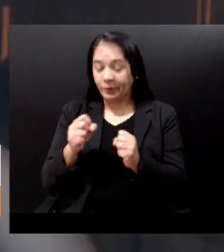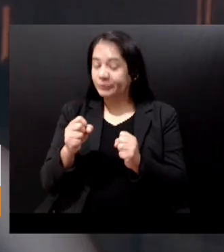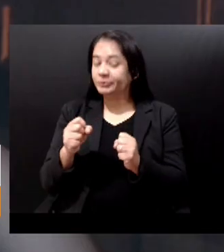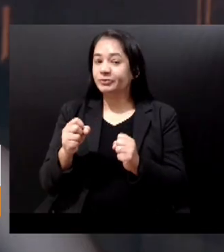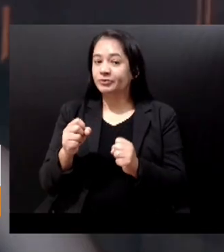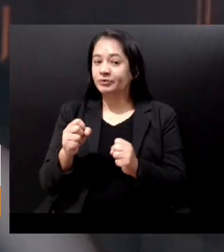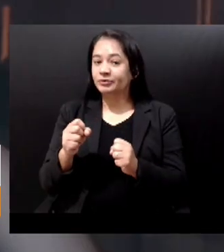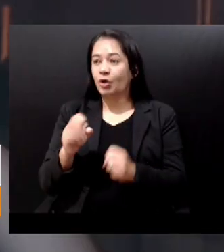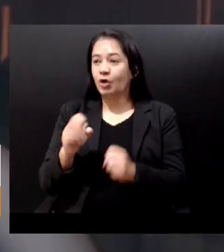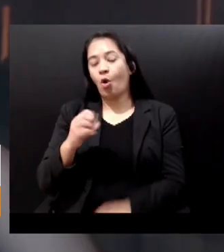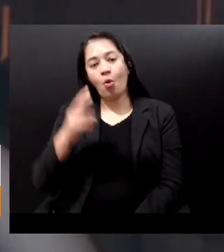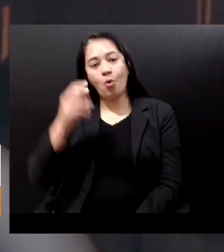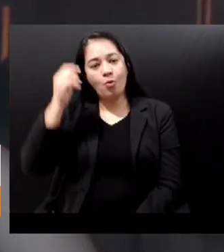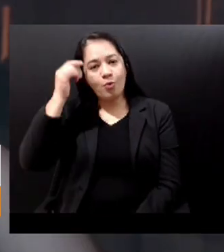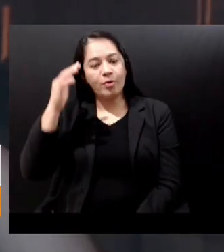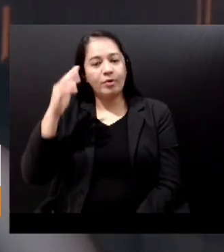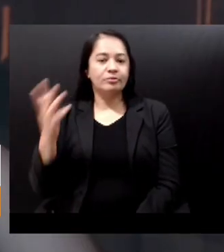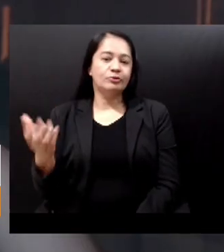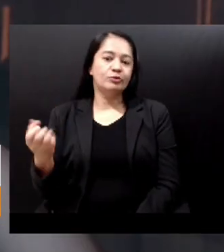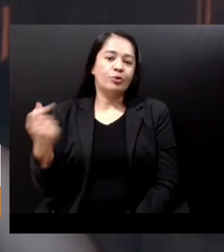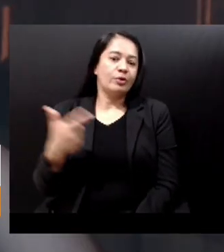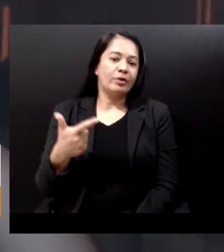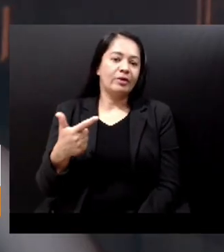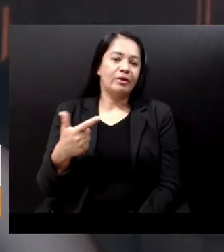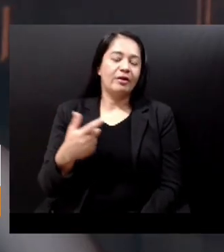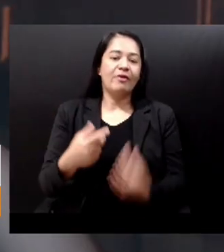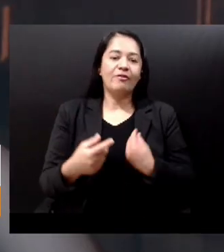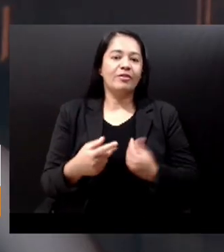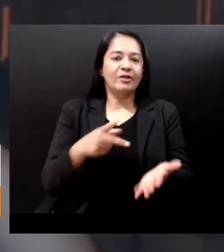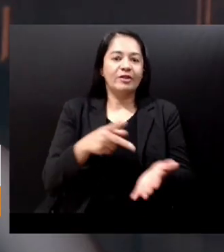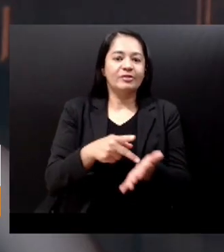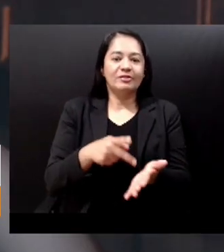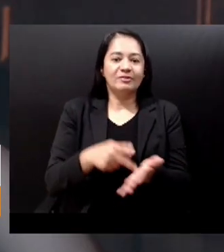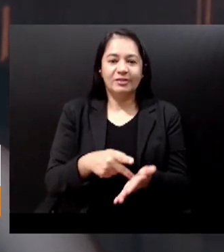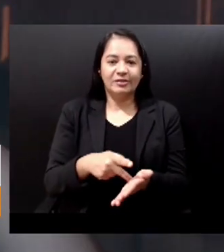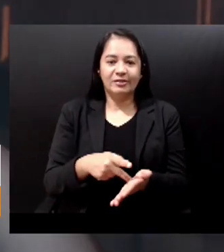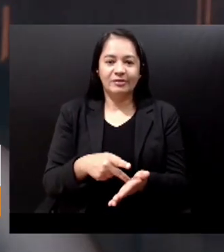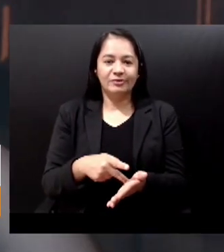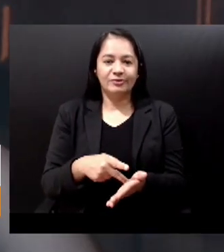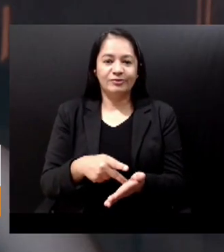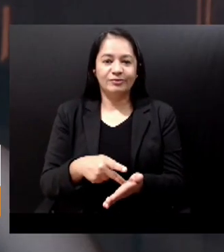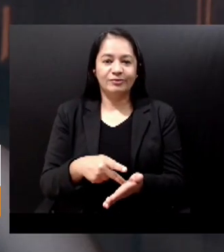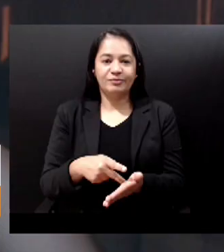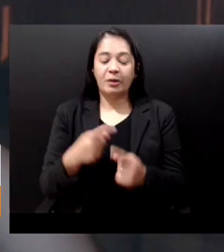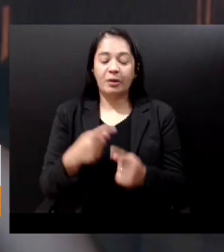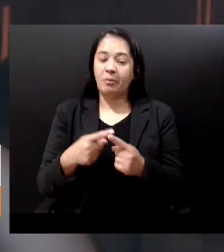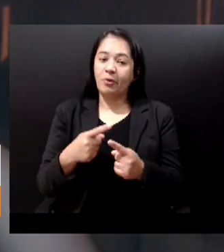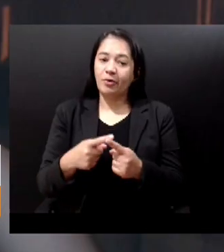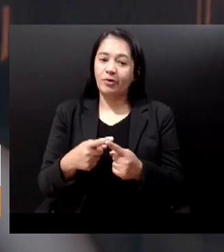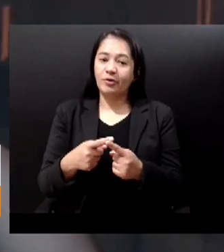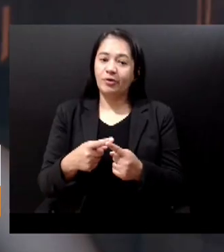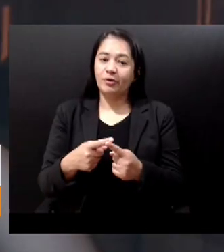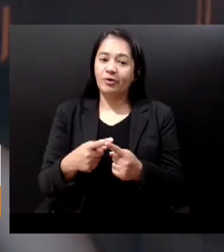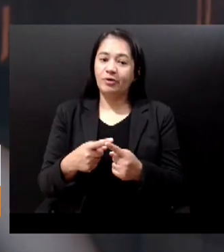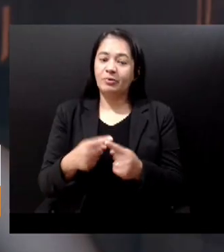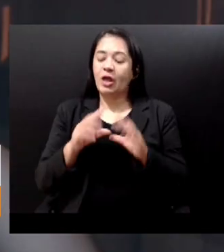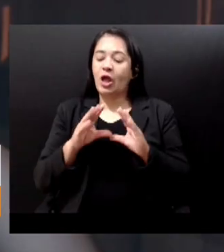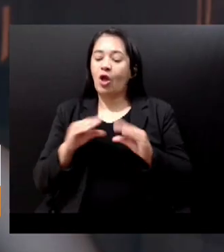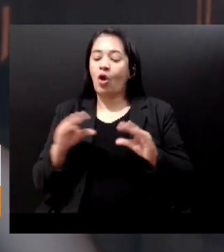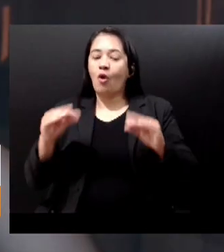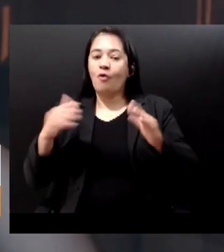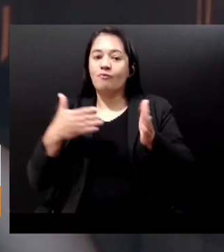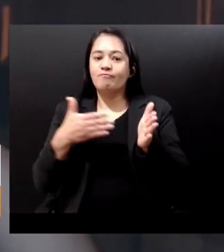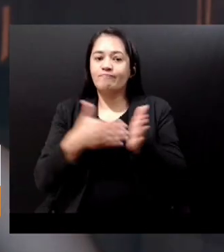da situação, do que de fato vivenciá-la, porque isso implica vivenciar desconfortos e barrar em algumas